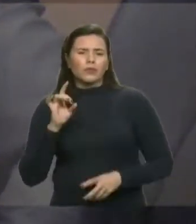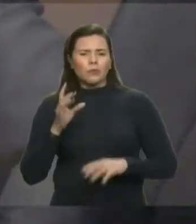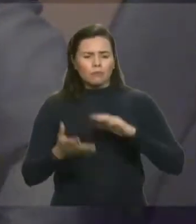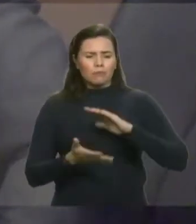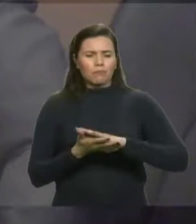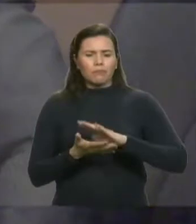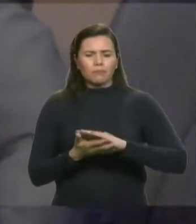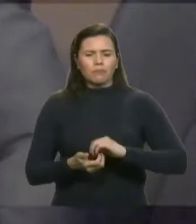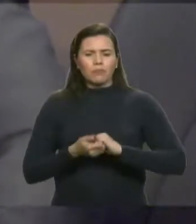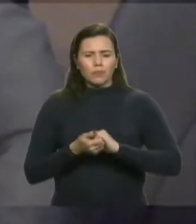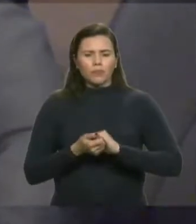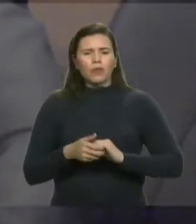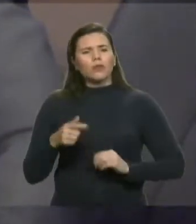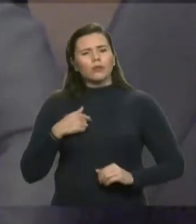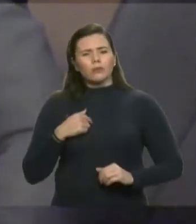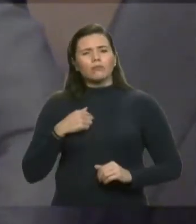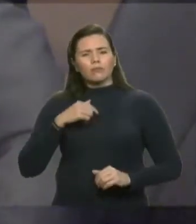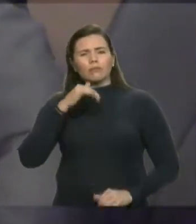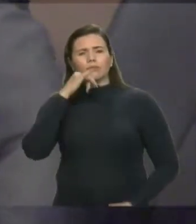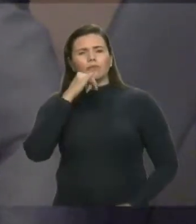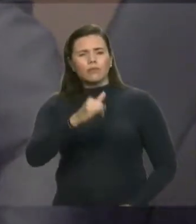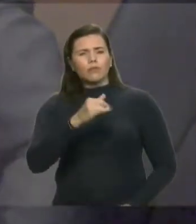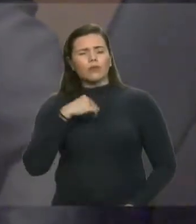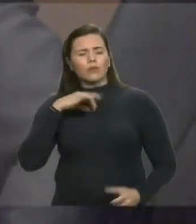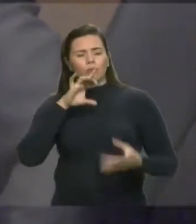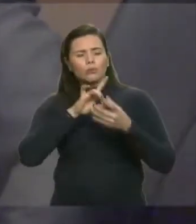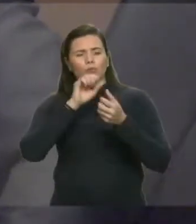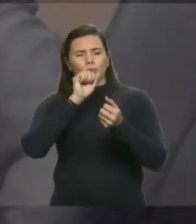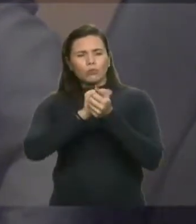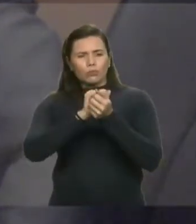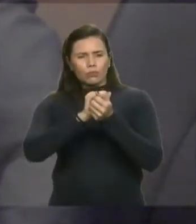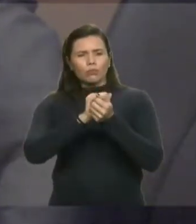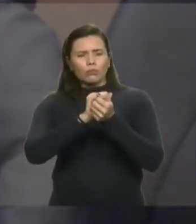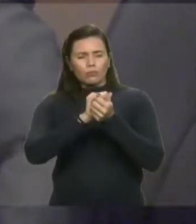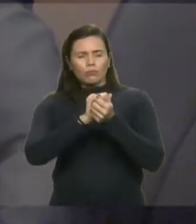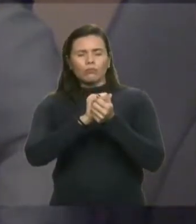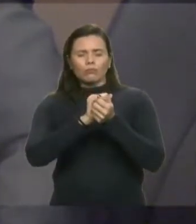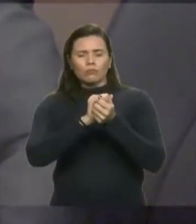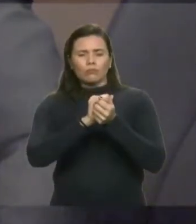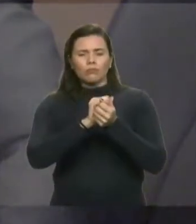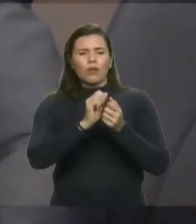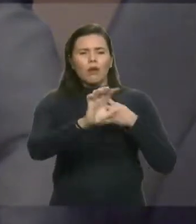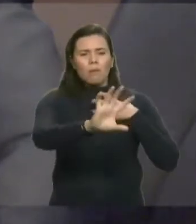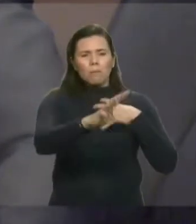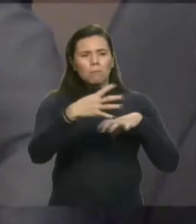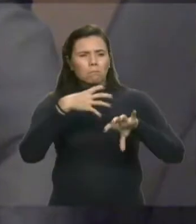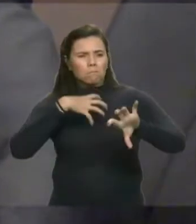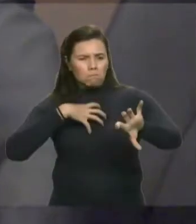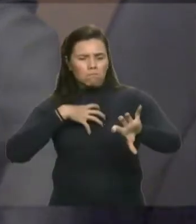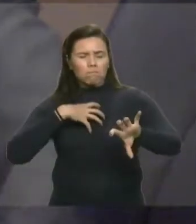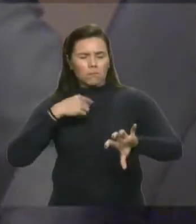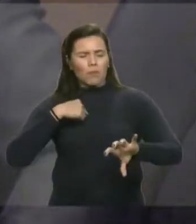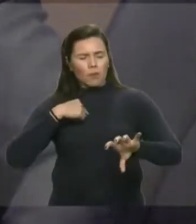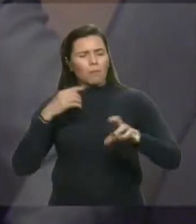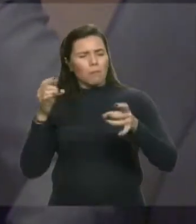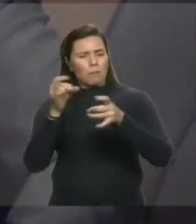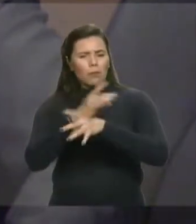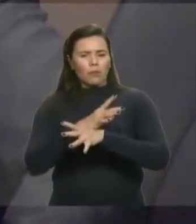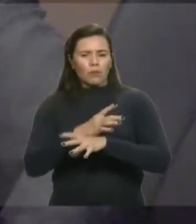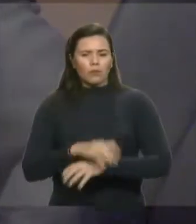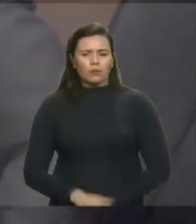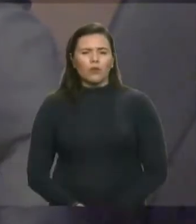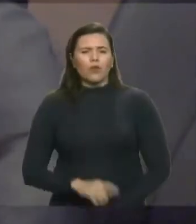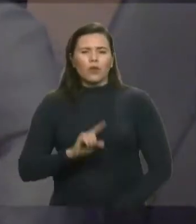parabenizar e me adicionar ao seu sentimento, ao seu pronunciamento aí, e me colocar à disposição para que não fique